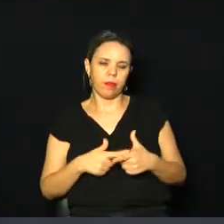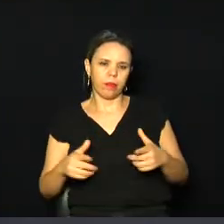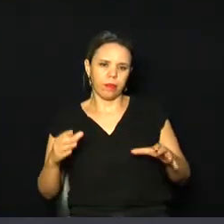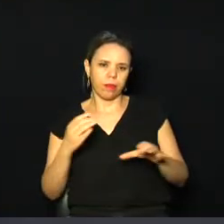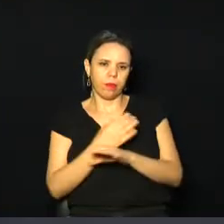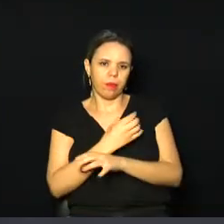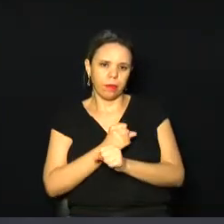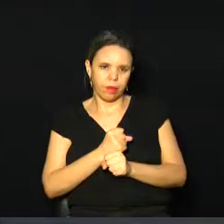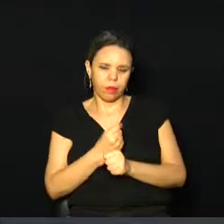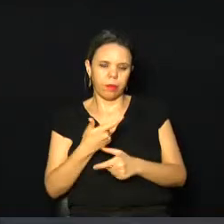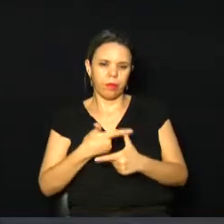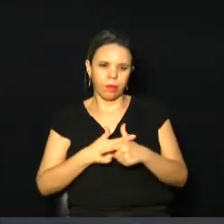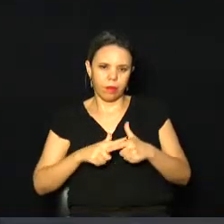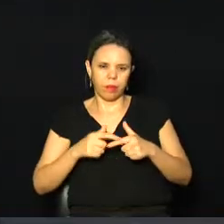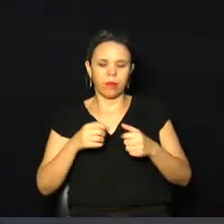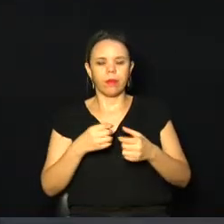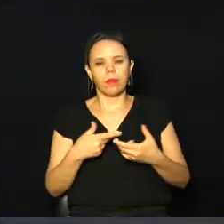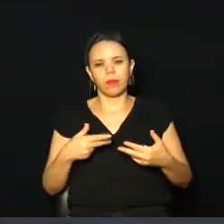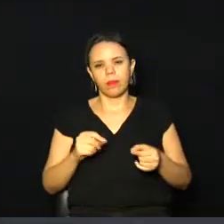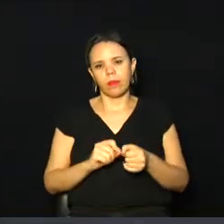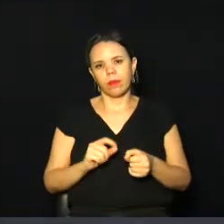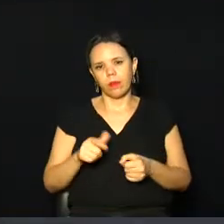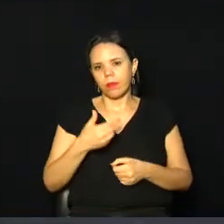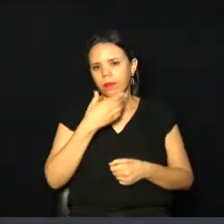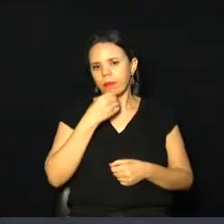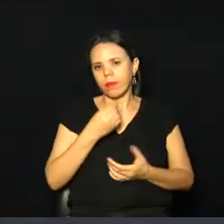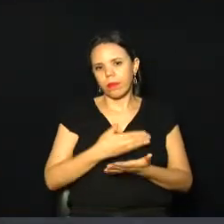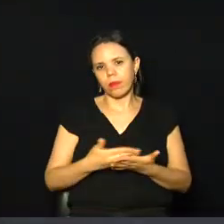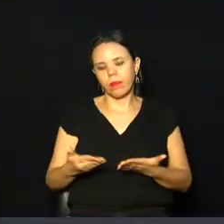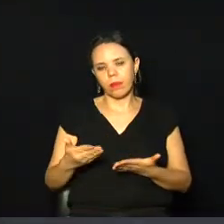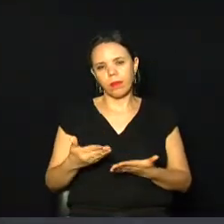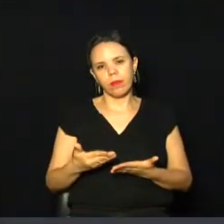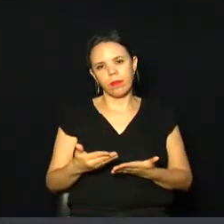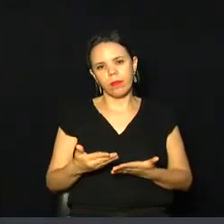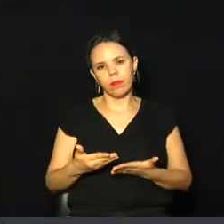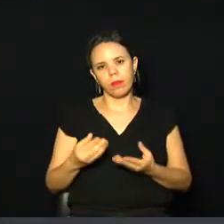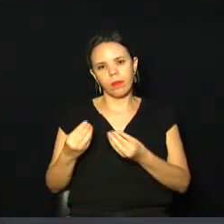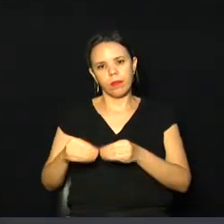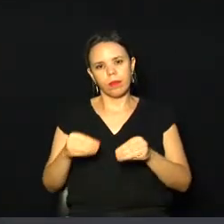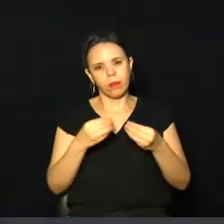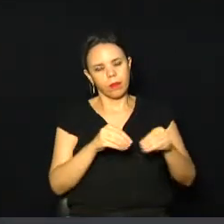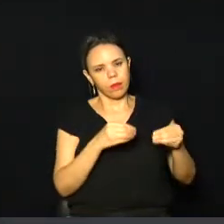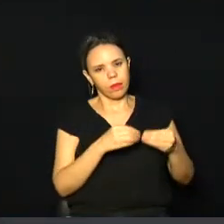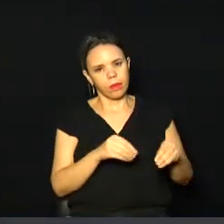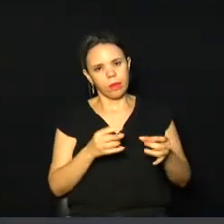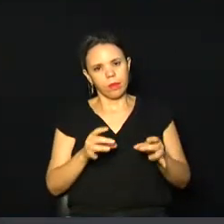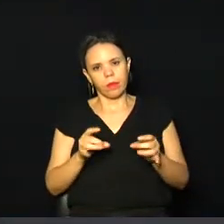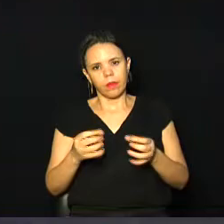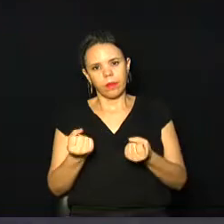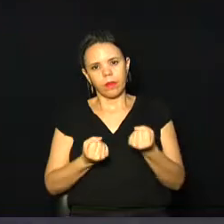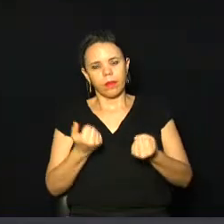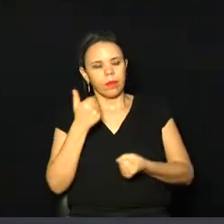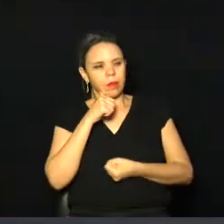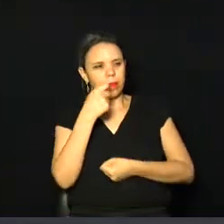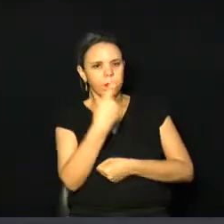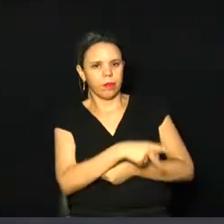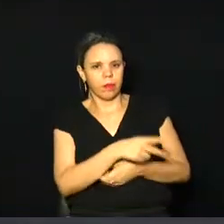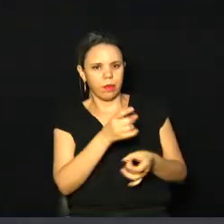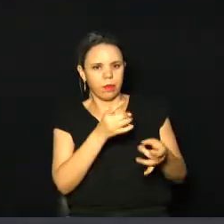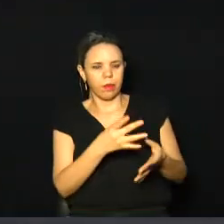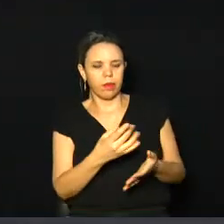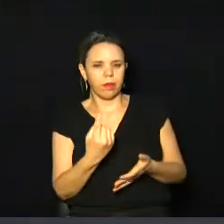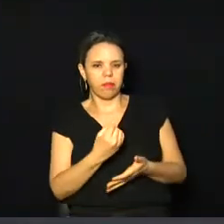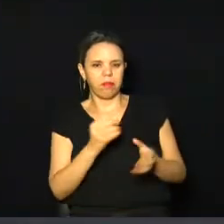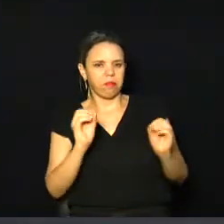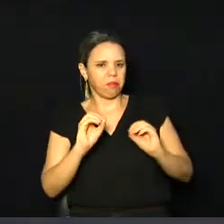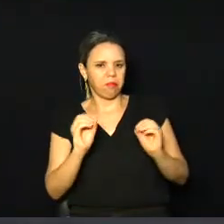na qual eles dividem os bens, e esse homem começa a dilapidar o patrimônio, ele vende o carro dela, ele deixa ela